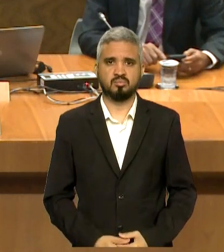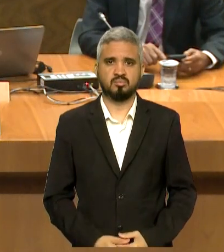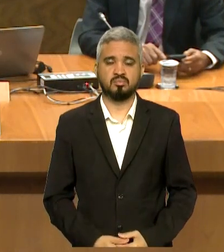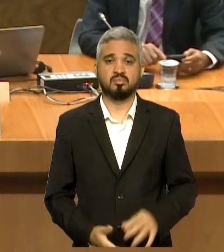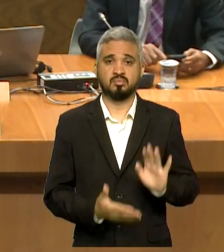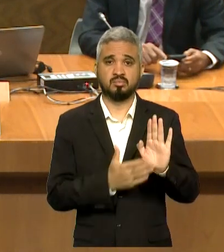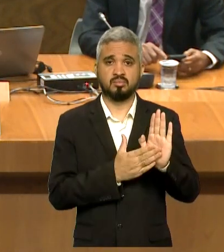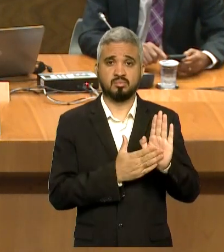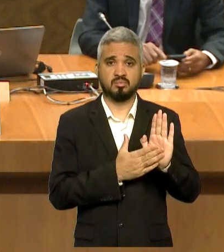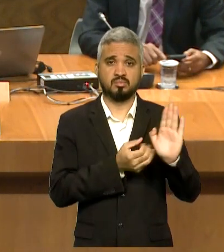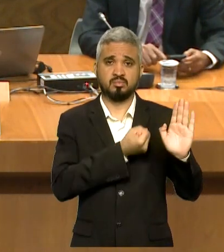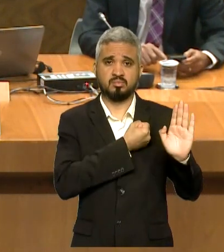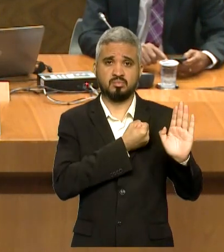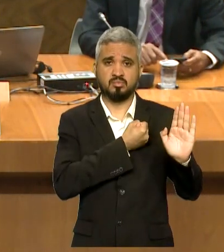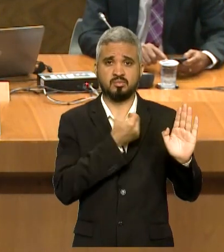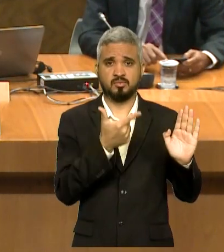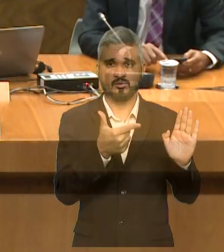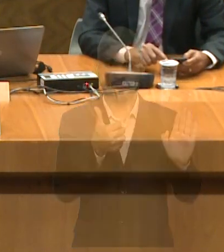Requerimento número